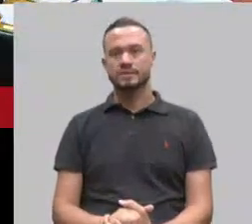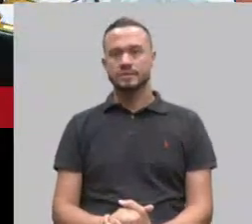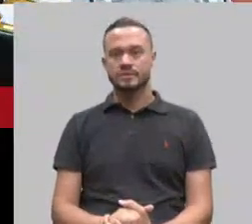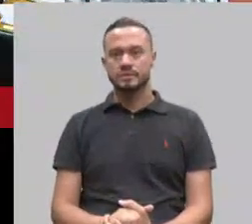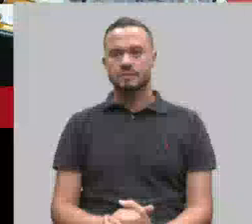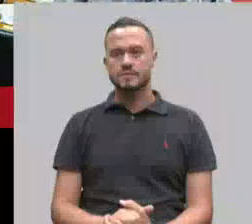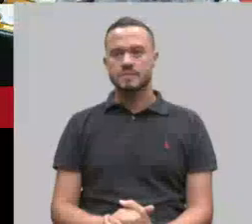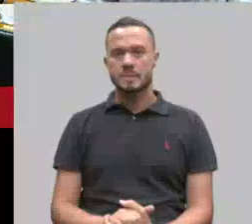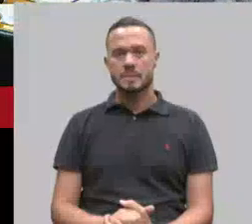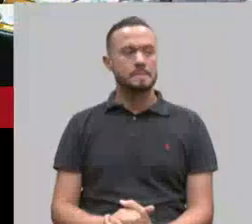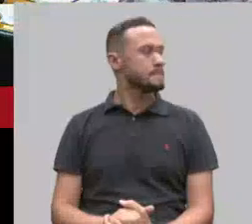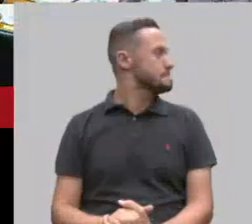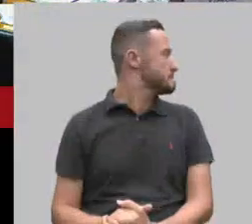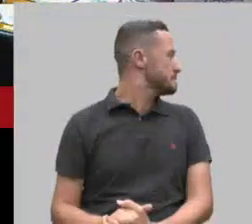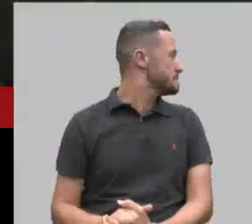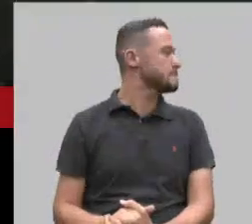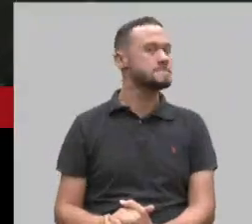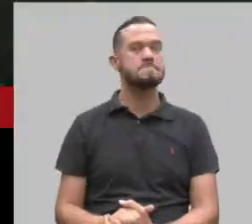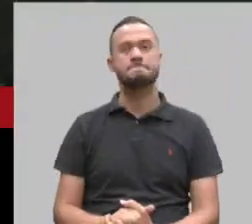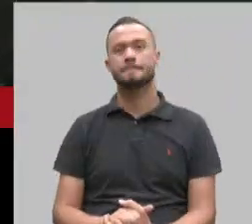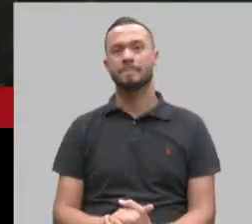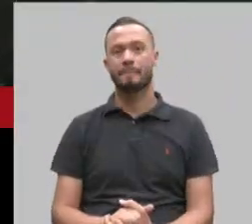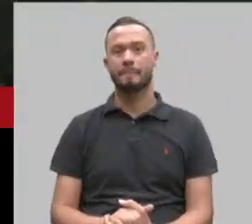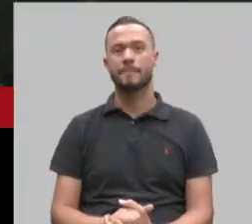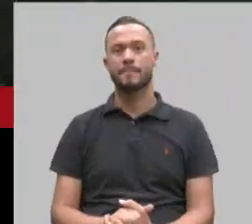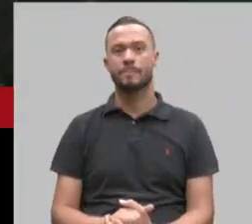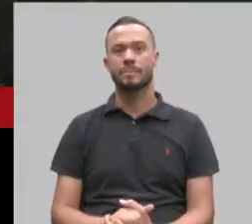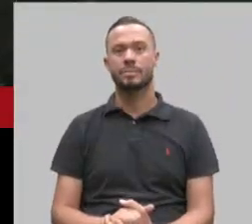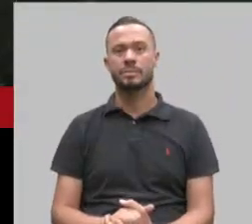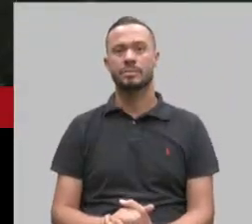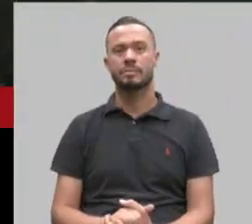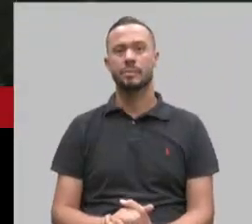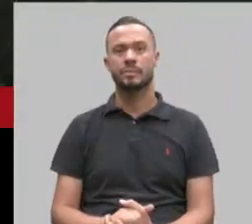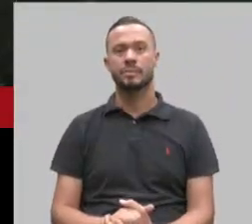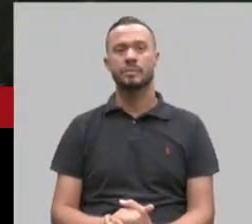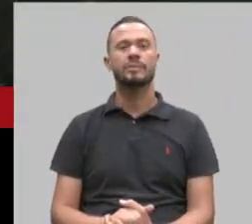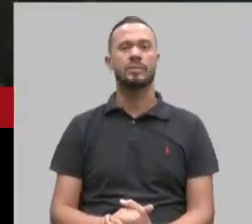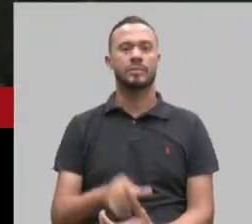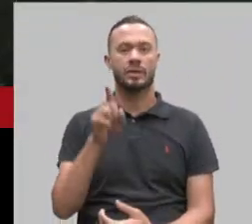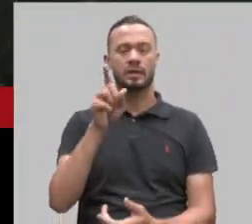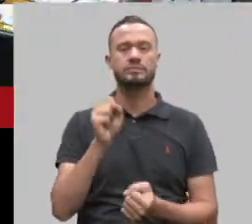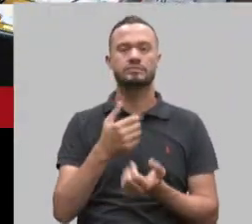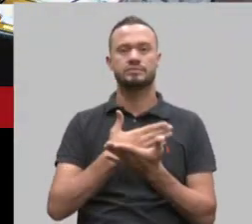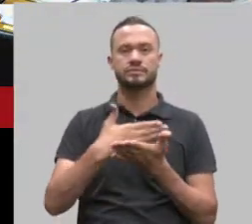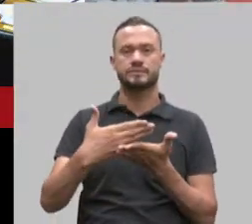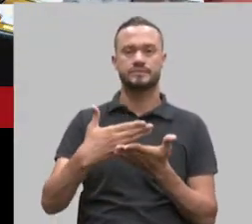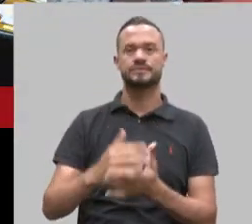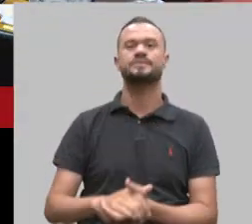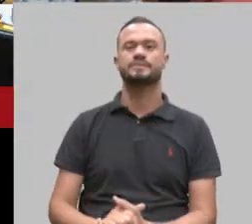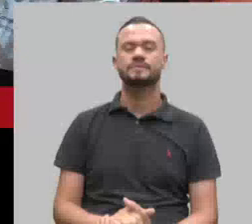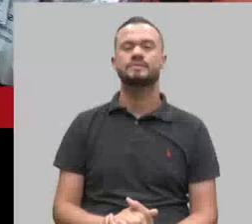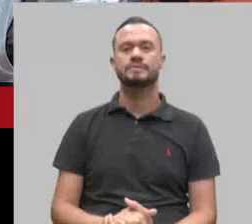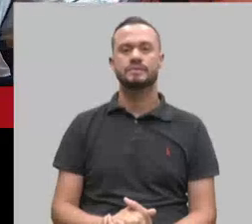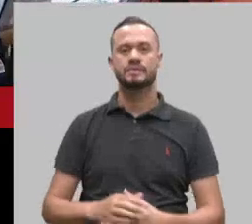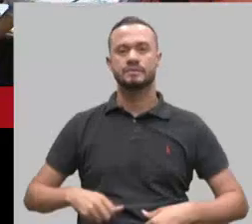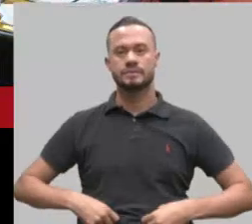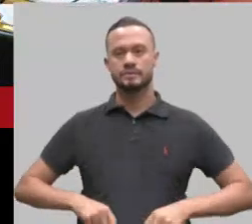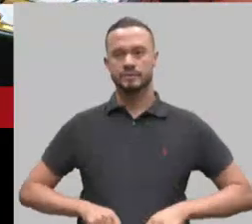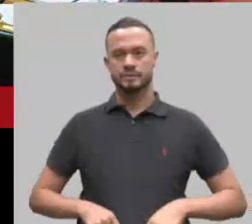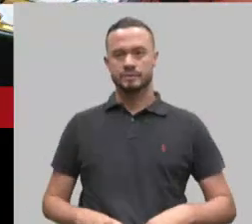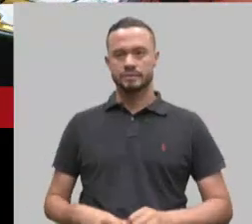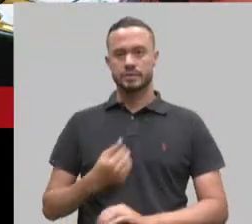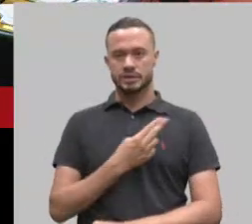obrigado pode pode iniciar você você isso pode iniciar bom meu nome é